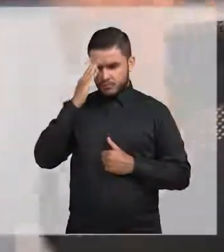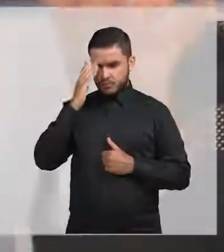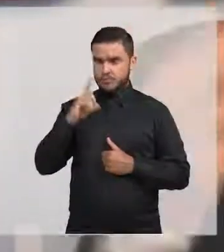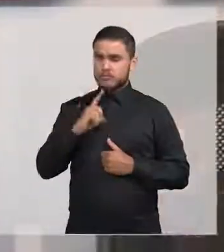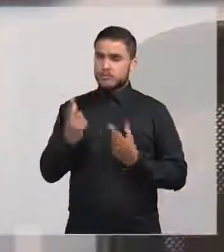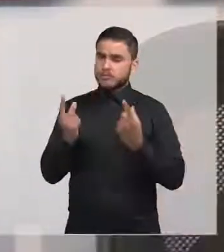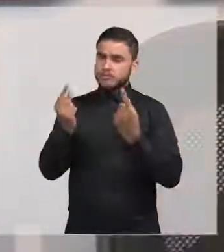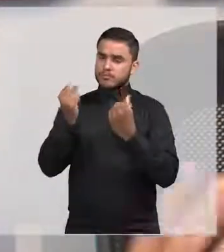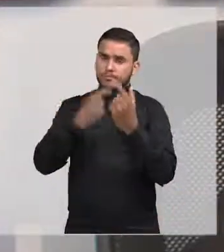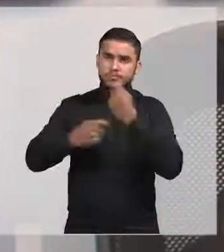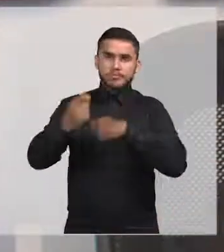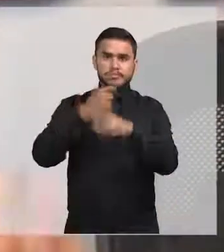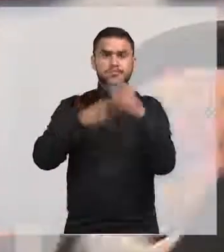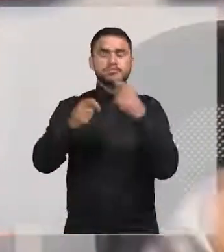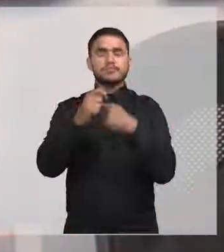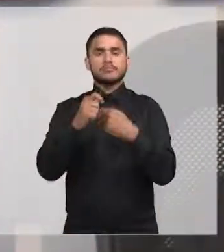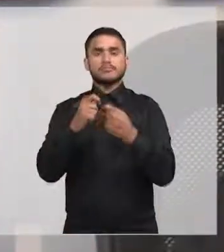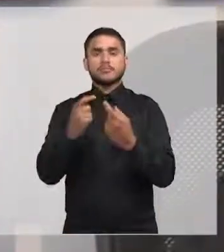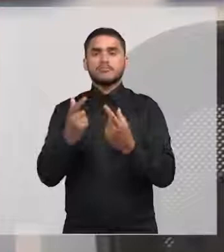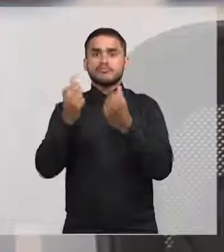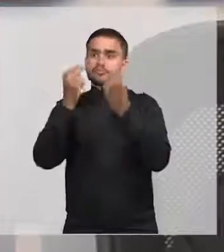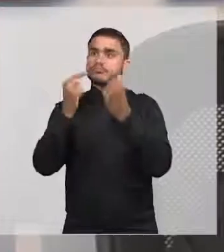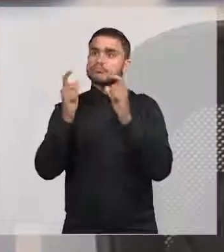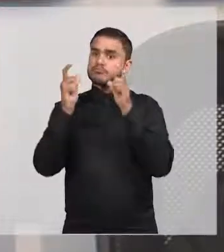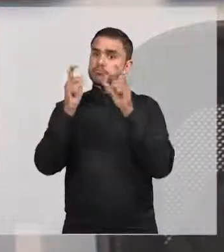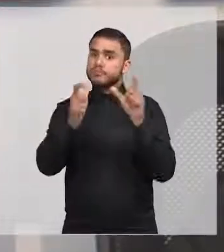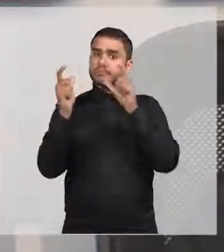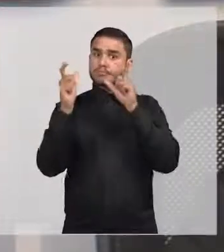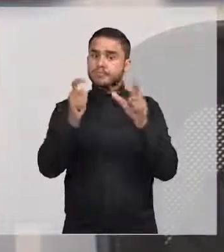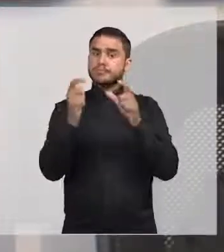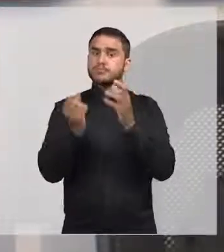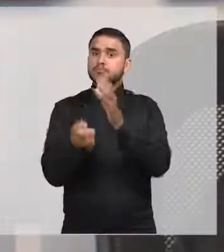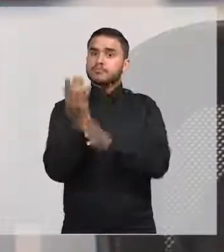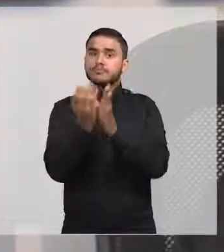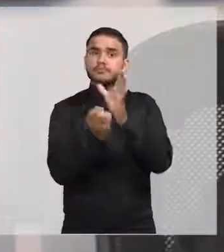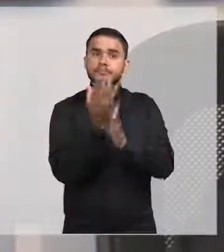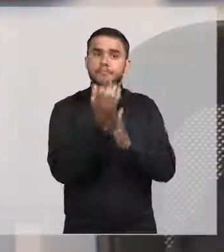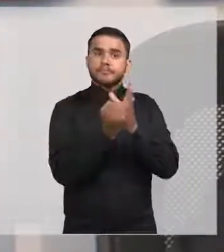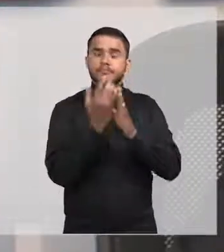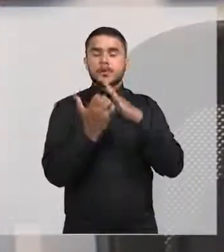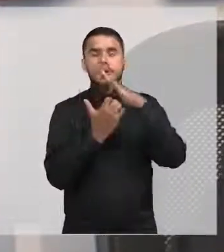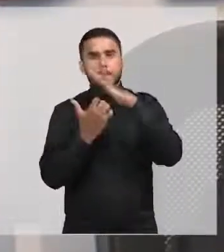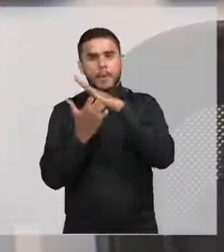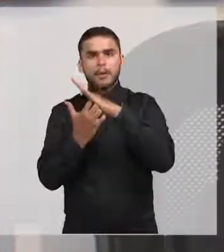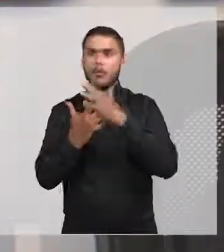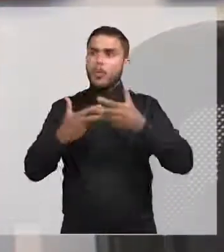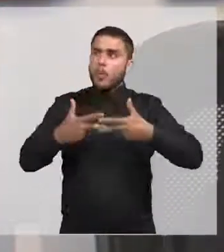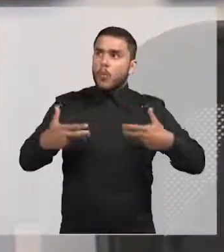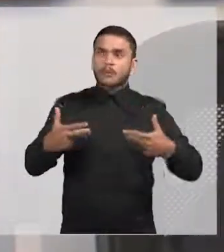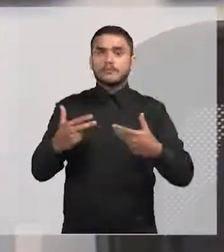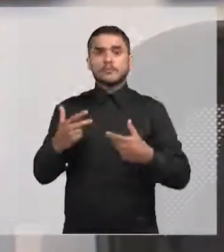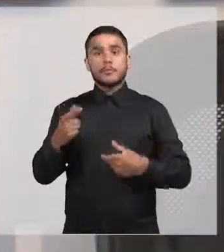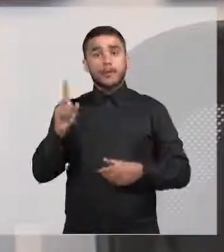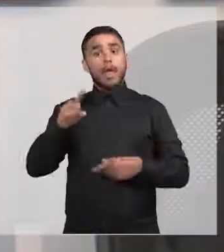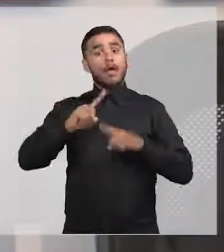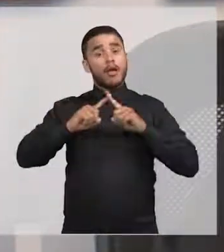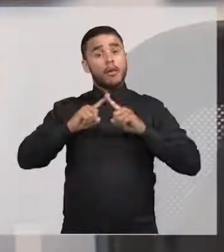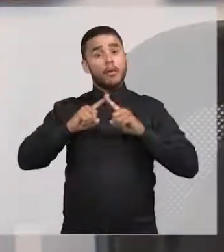aos mercados financeiros vir investir aqui, como também vai criar políticas